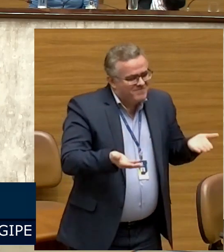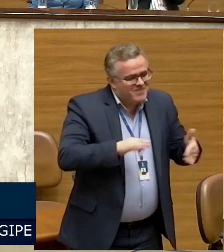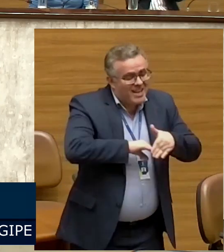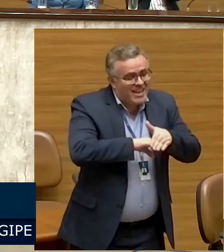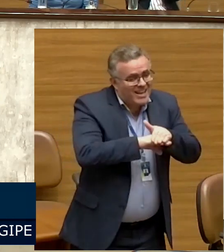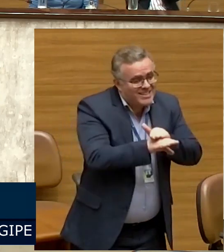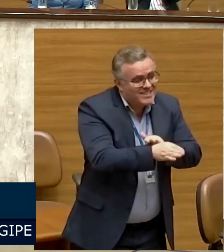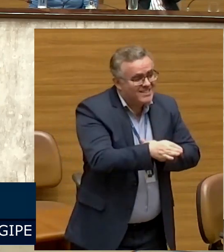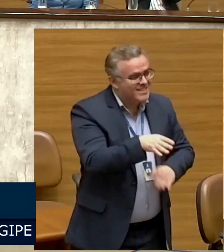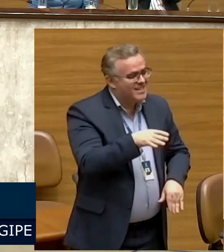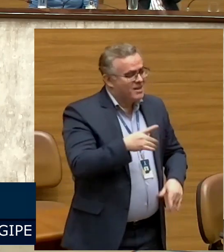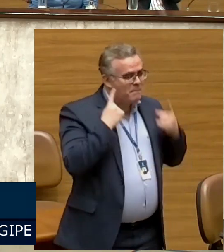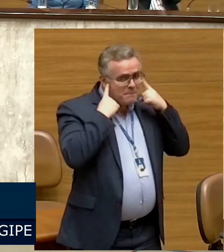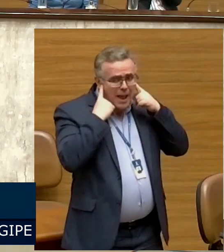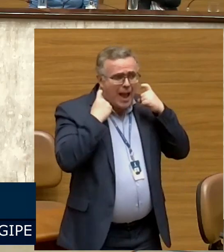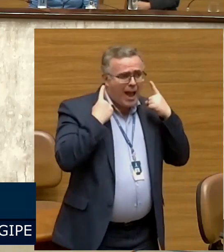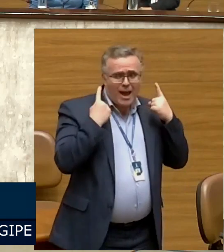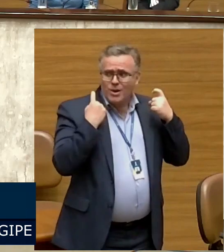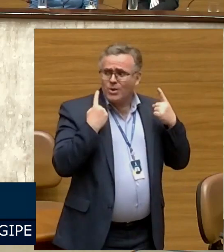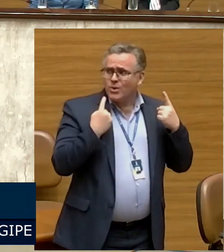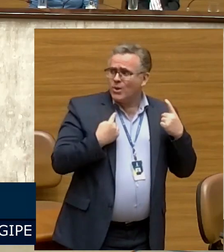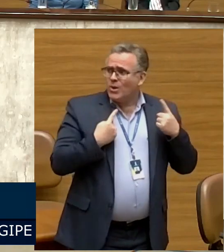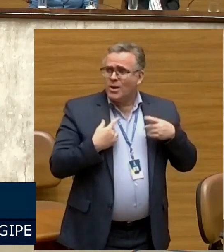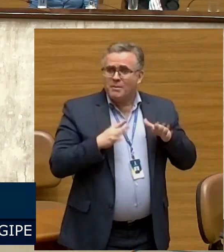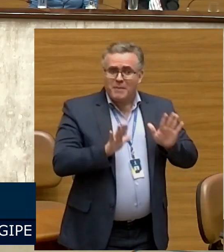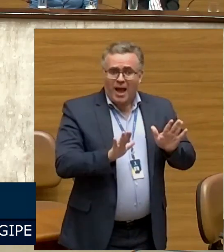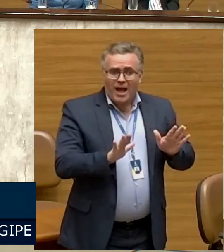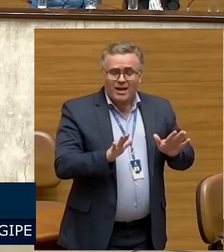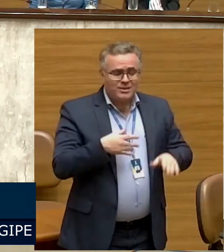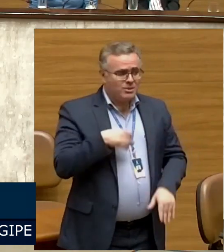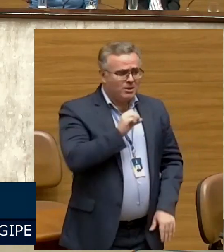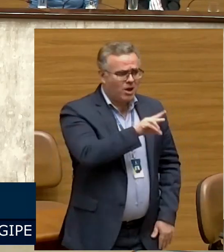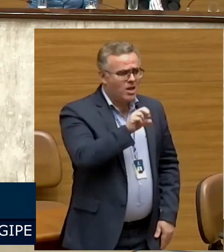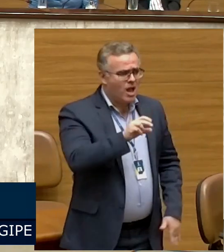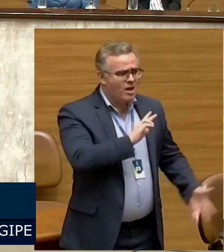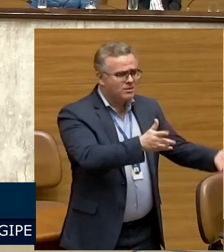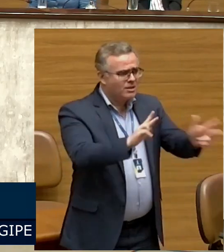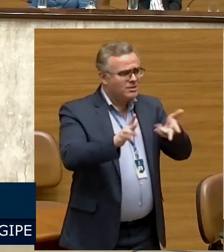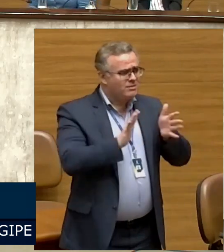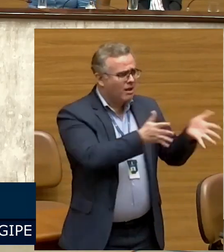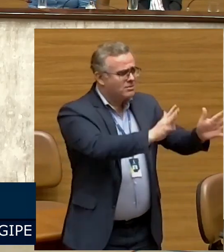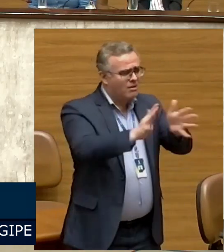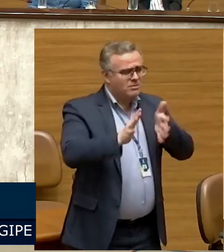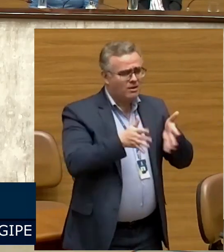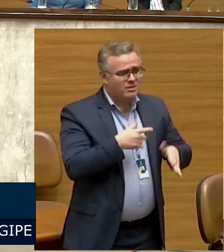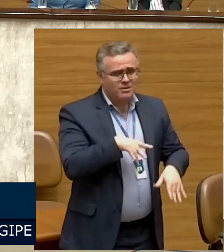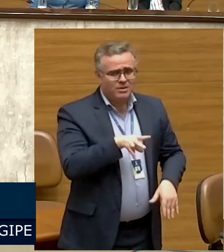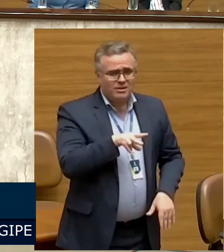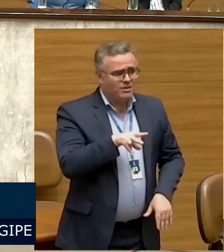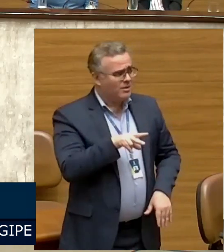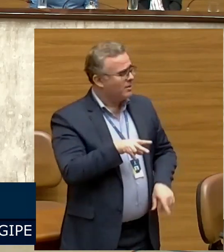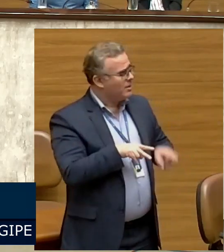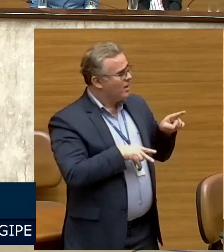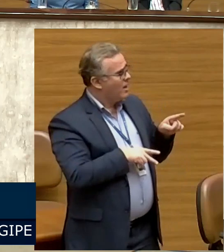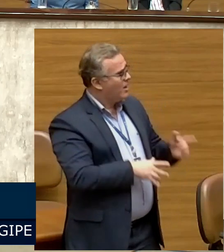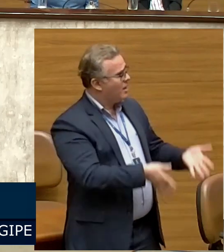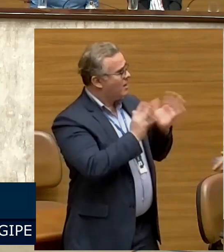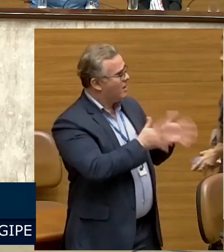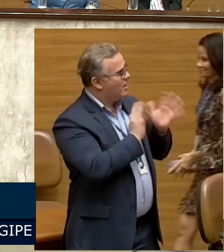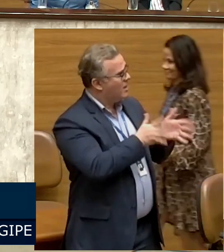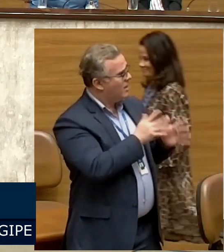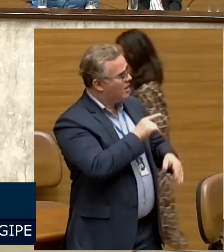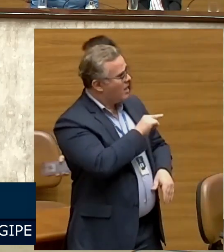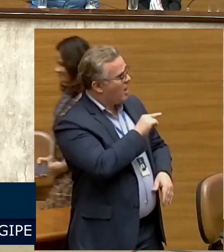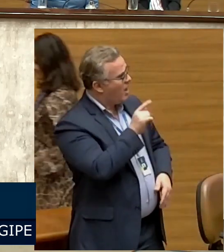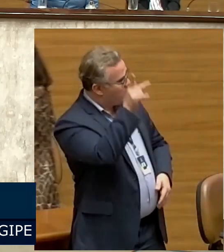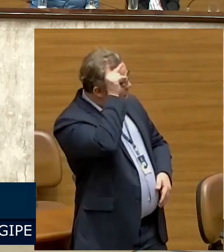com barulho, né, infelizmente a gente tem isso, e quando a Rubivânia falou, que eu